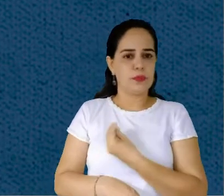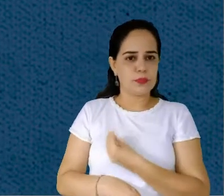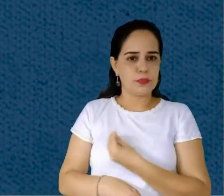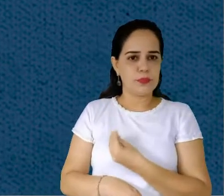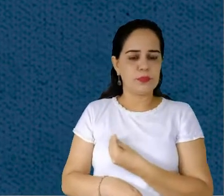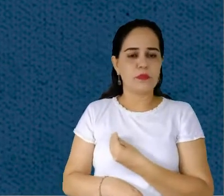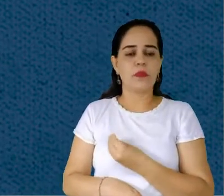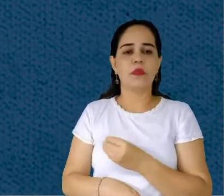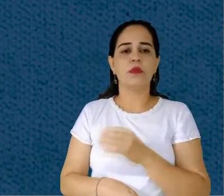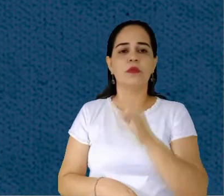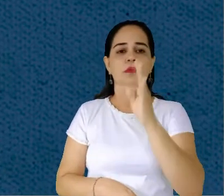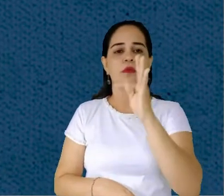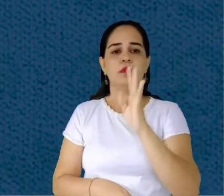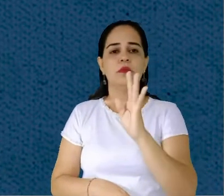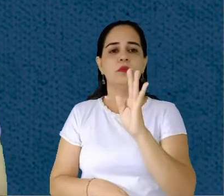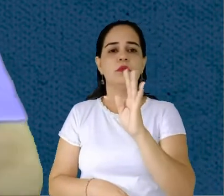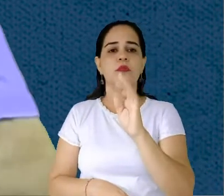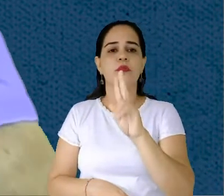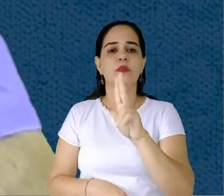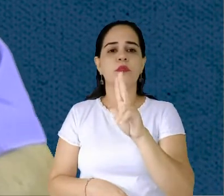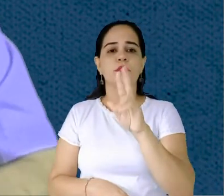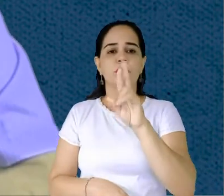morando.